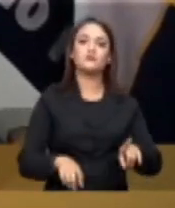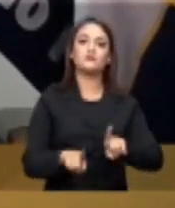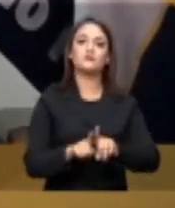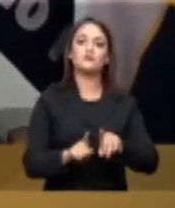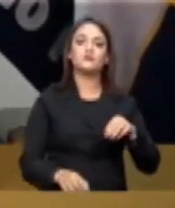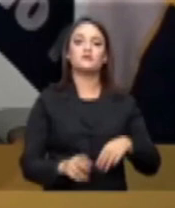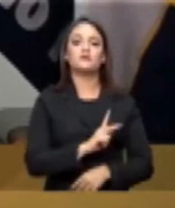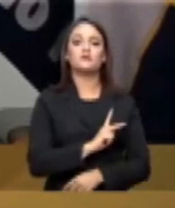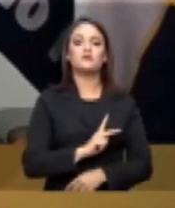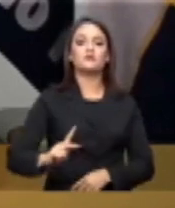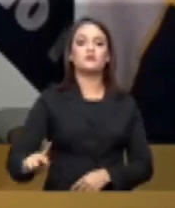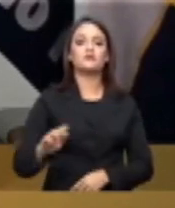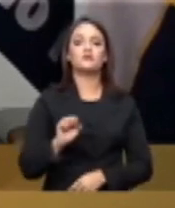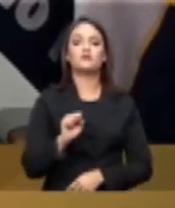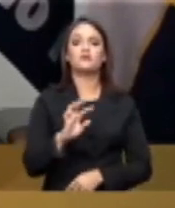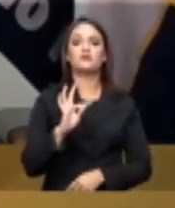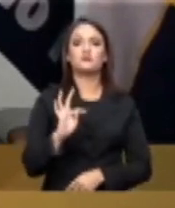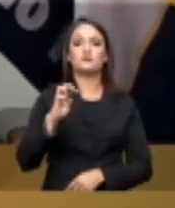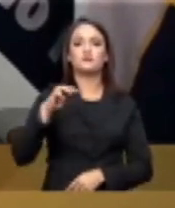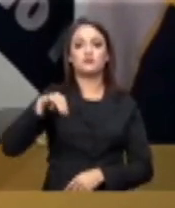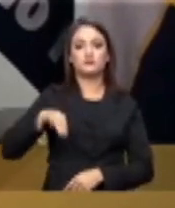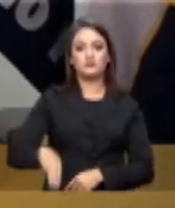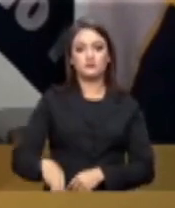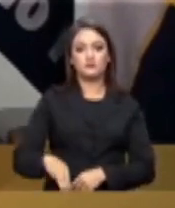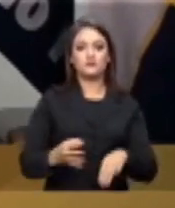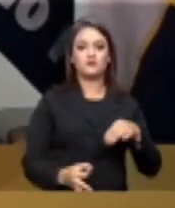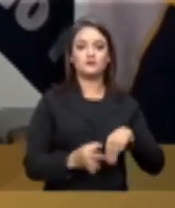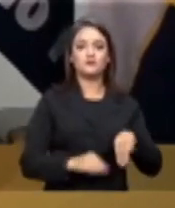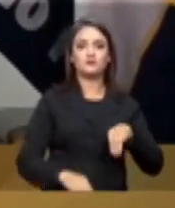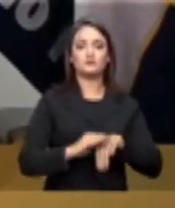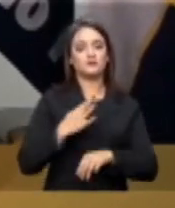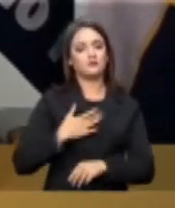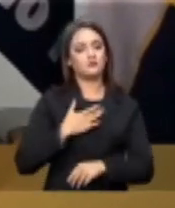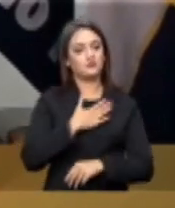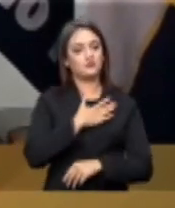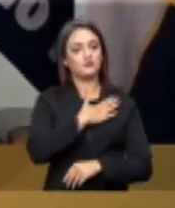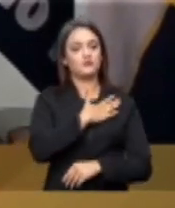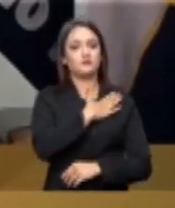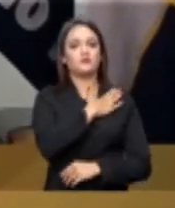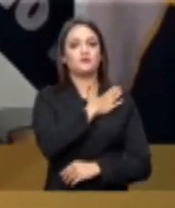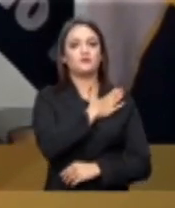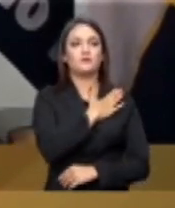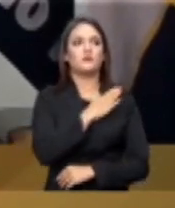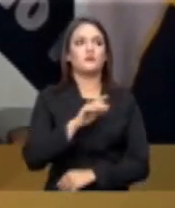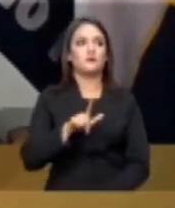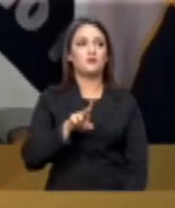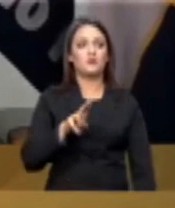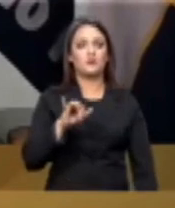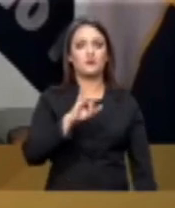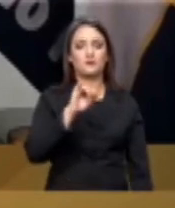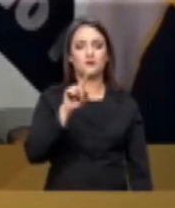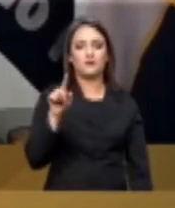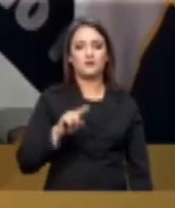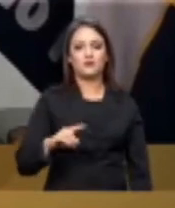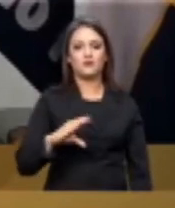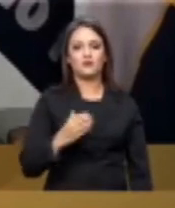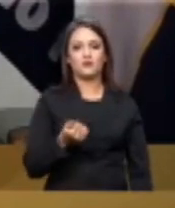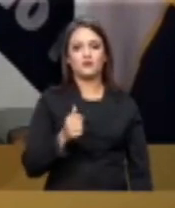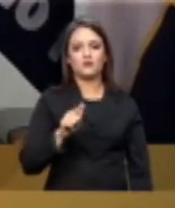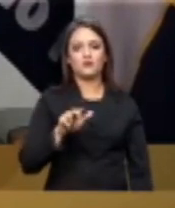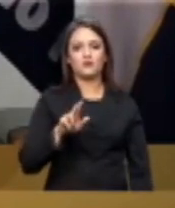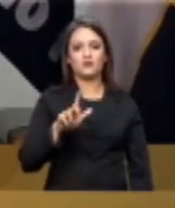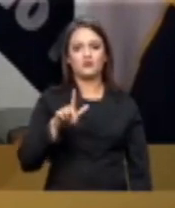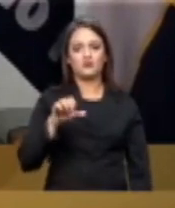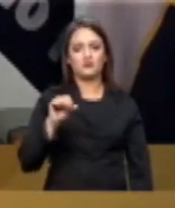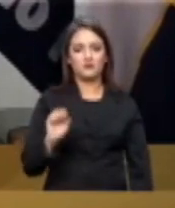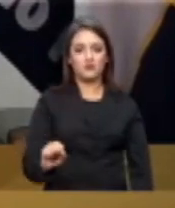do Superior Tribunal Militar, ministro general de Exército Luiz Carlos Gomes Matos, a